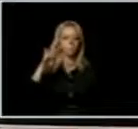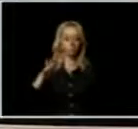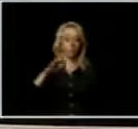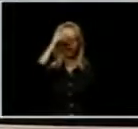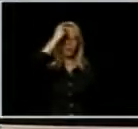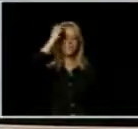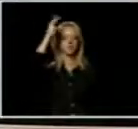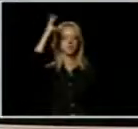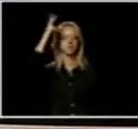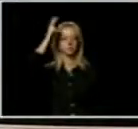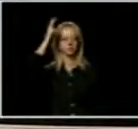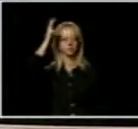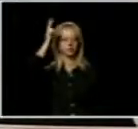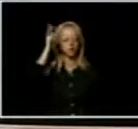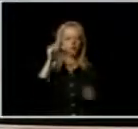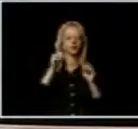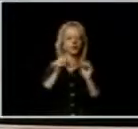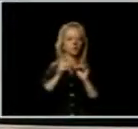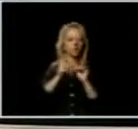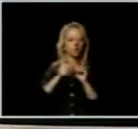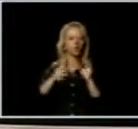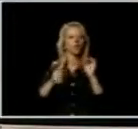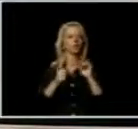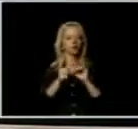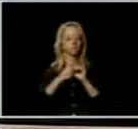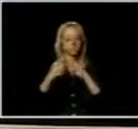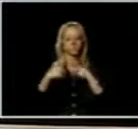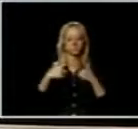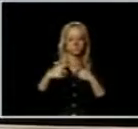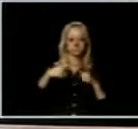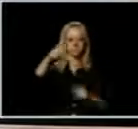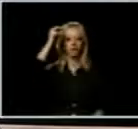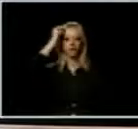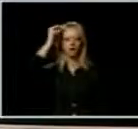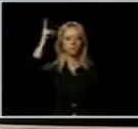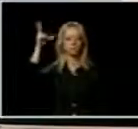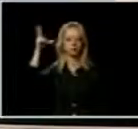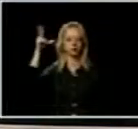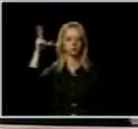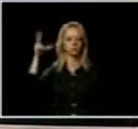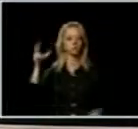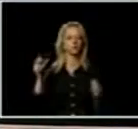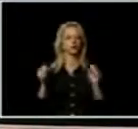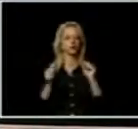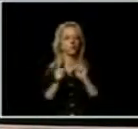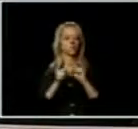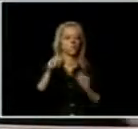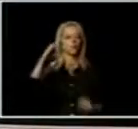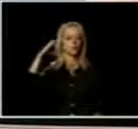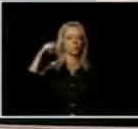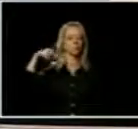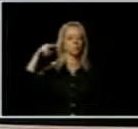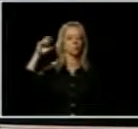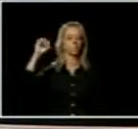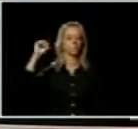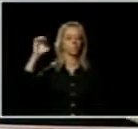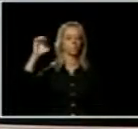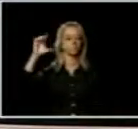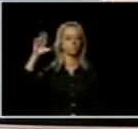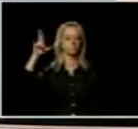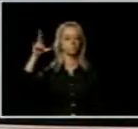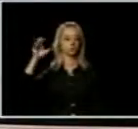do Conselho Municipal de Cultura e principalmente a criação do fundo,